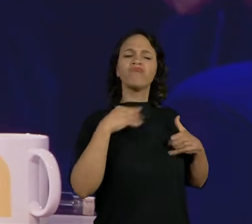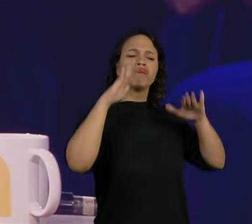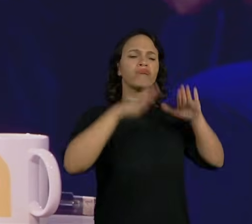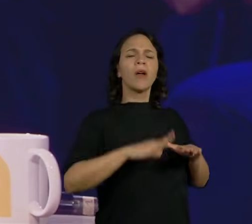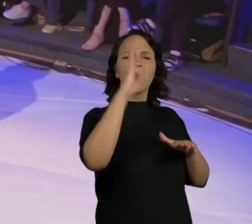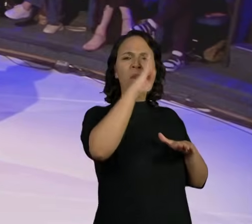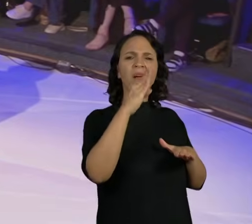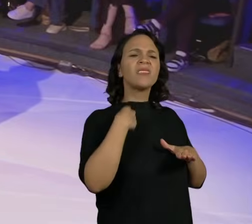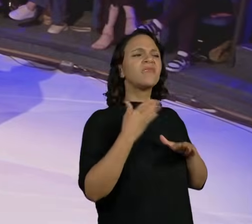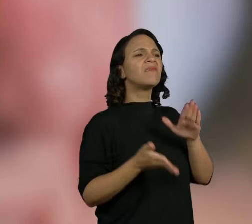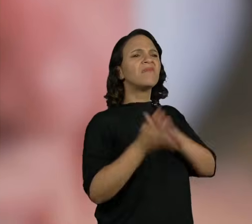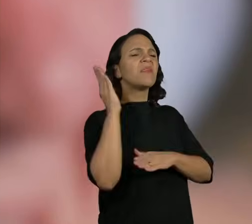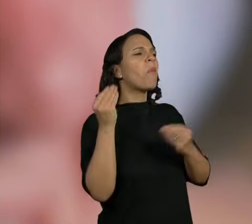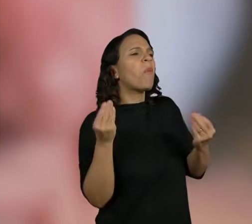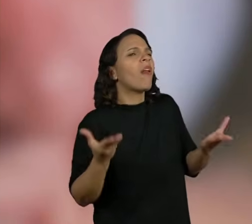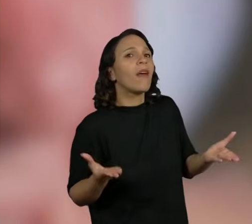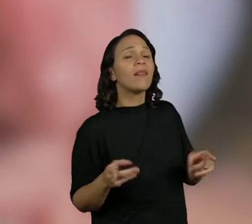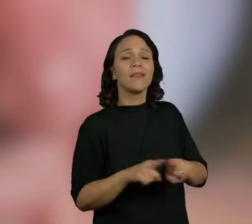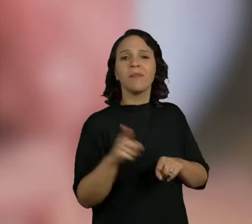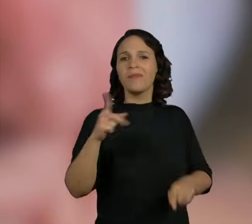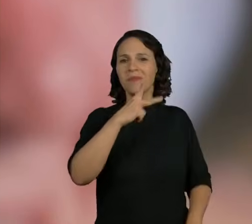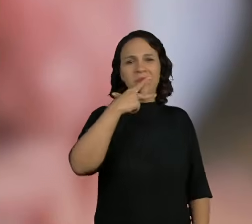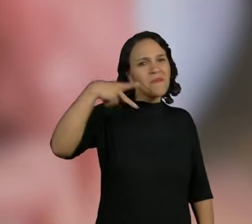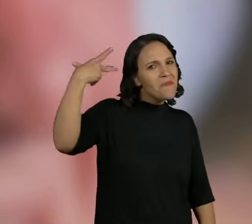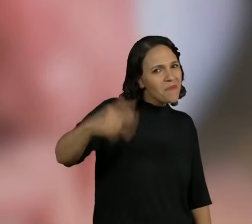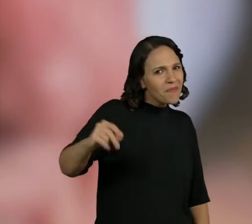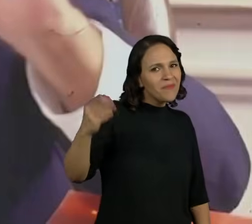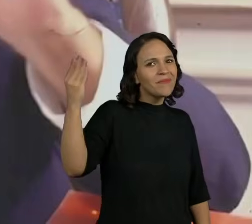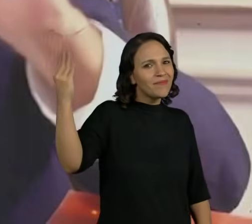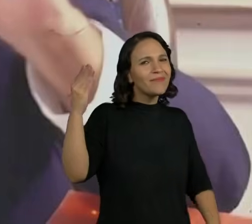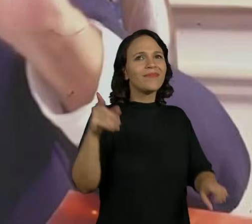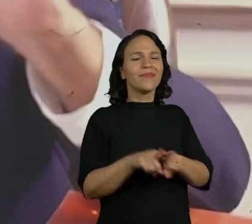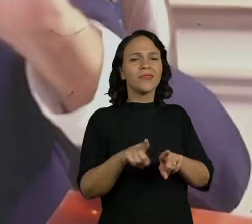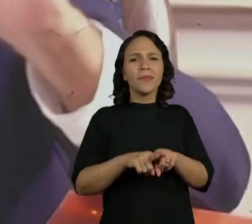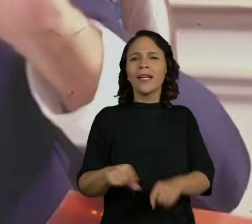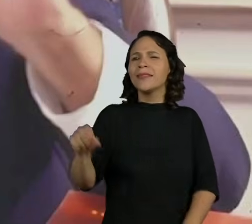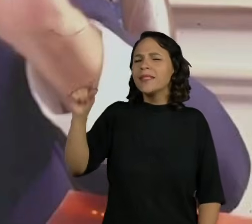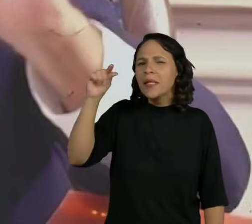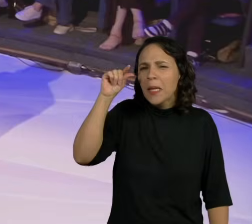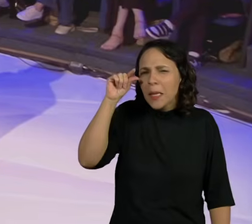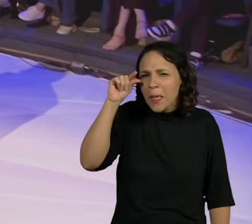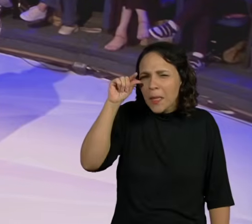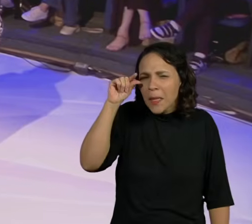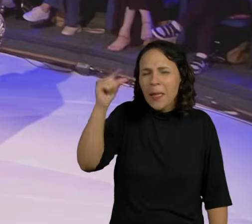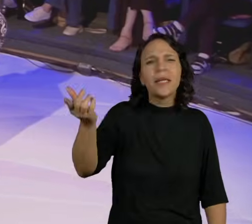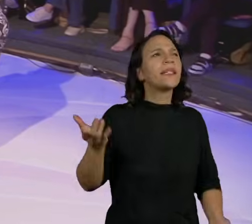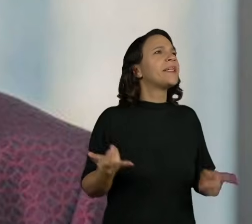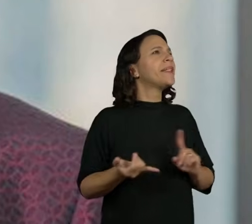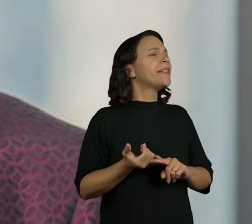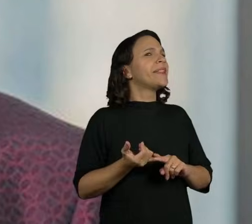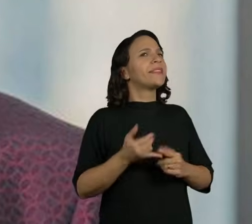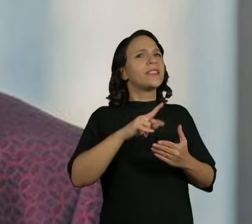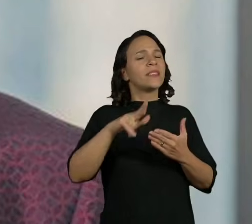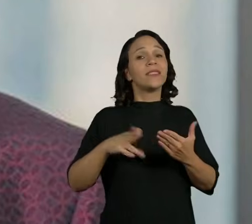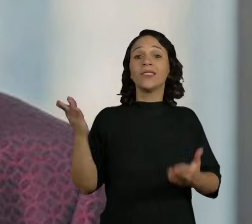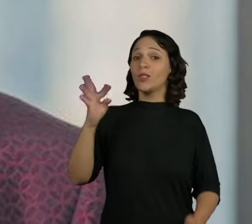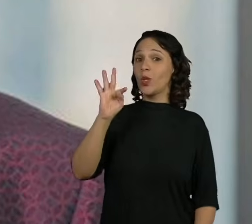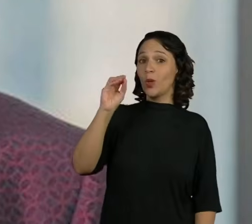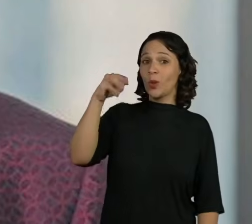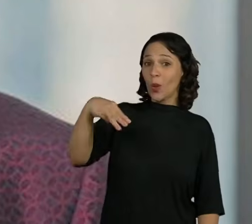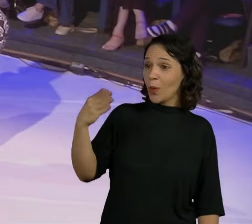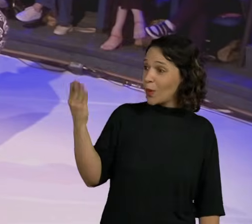né, do Brasil e tal. O Renato Aragão, que é do Ceará também. Renato Chico Anísio. Chico Anísio, né? Pessoal todo. Tom Que eu- Cavalcante.